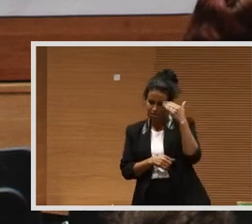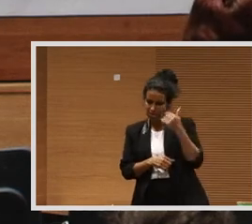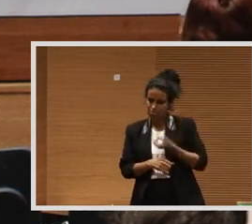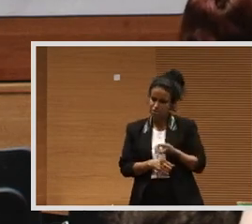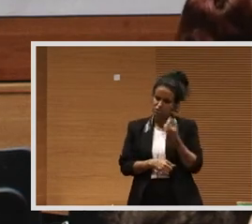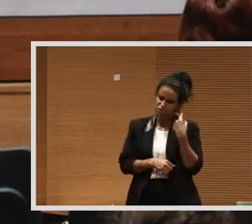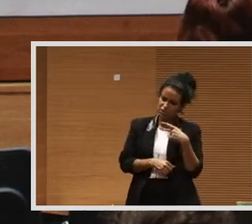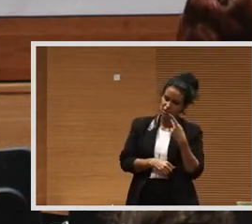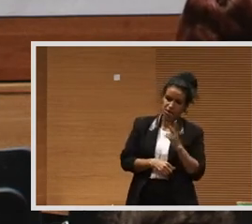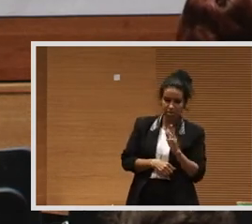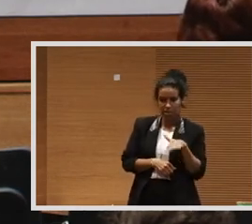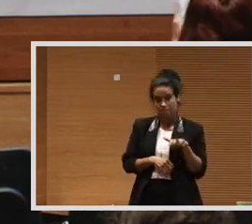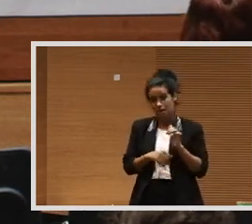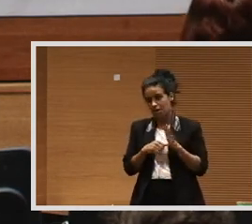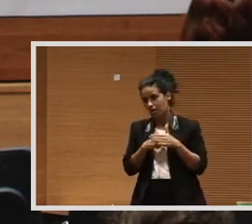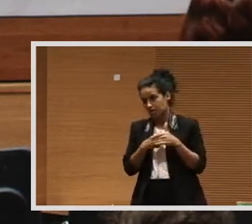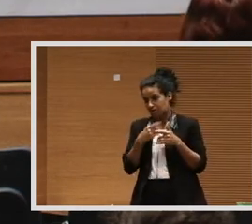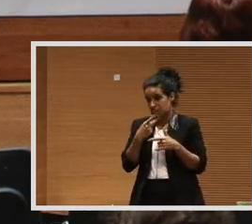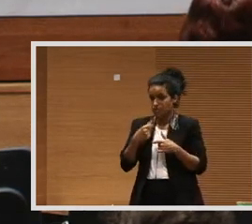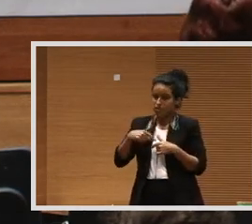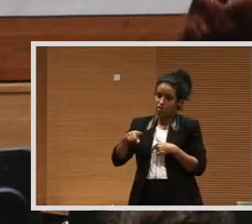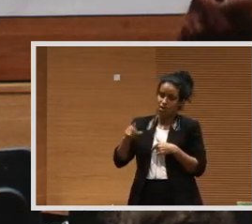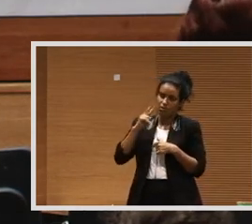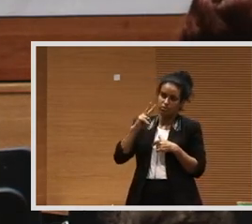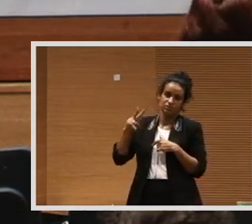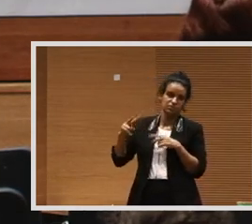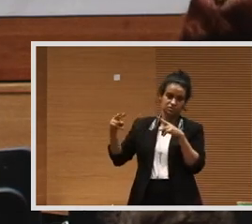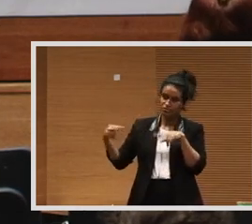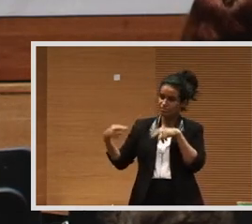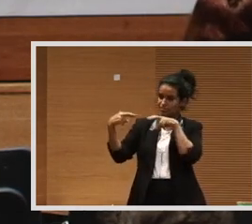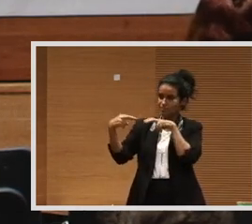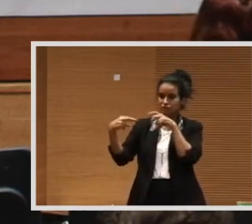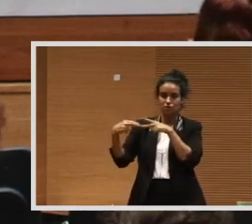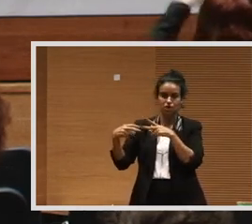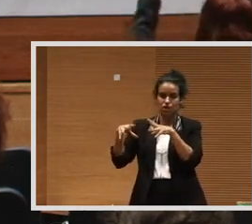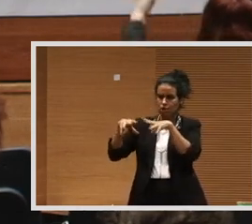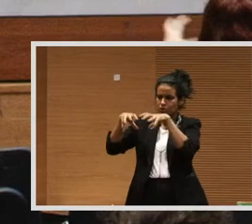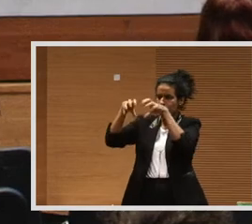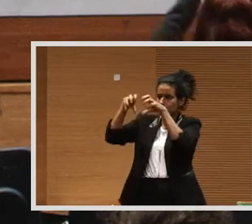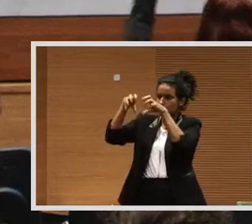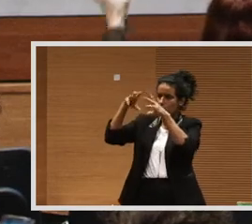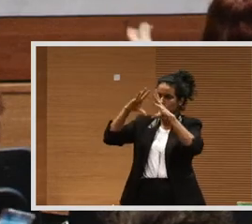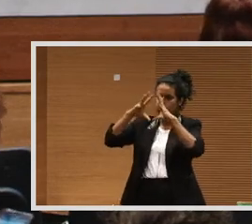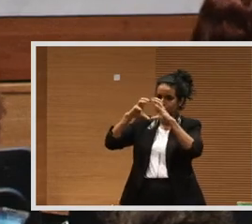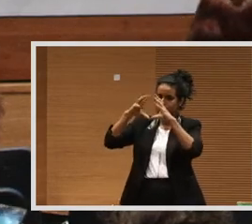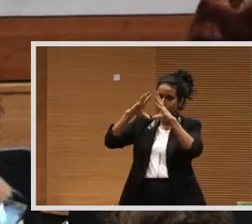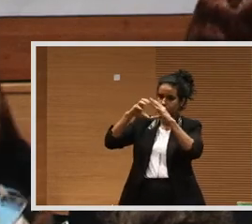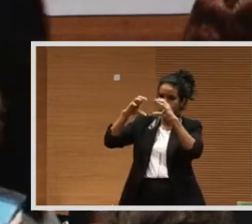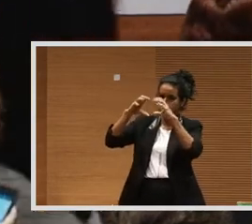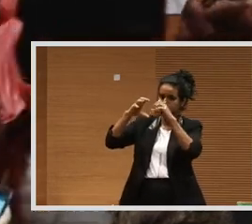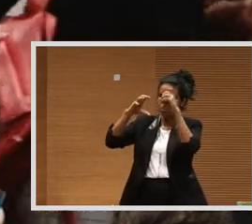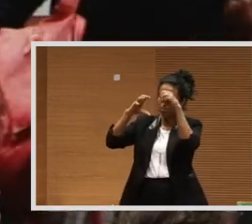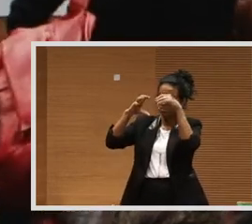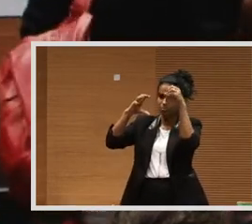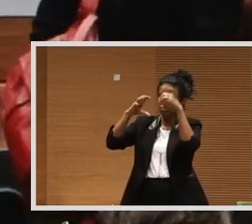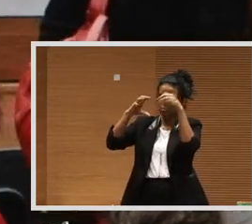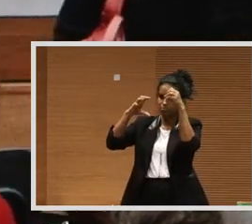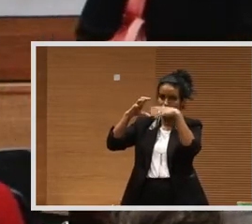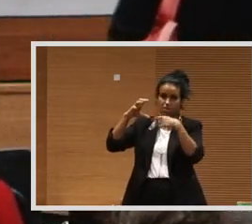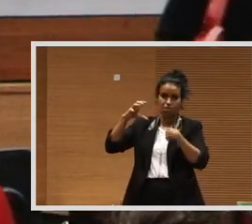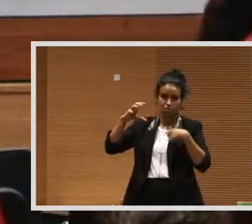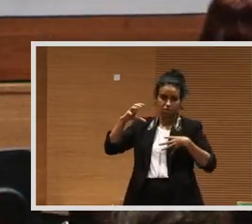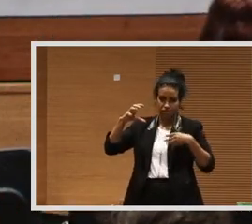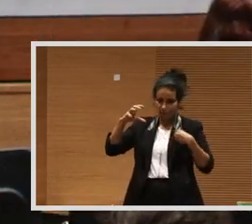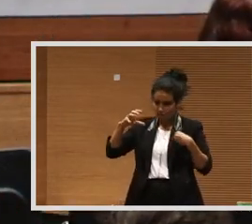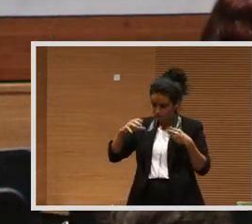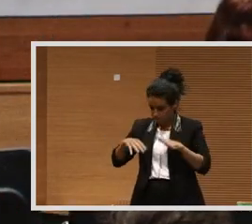meio estranho, mas, como mãe, não, vamos lá para ver. Né? Cheguei num consultório totalmente escuro, com o cérebro lá fazendo um monte de luz, e meu filho pequeno queria mexer nas coisas,